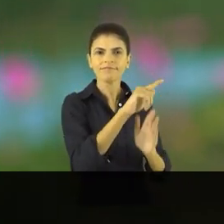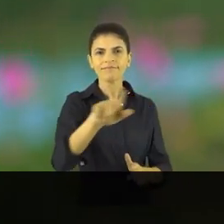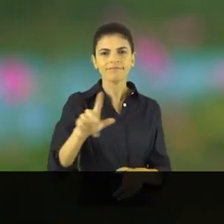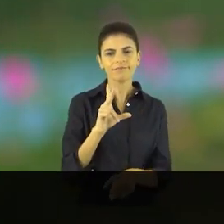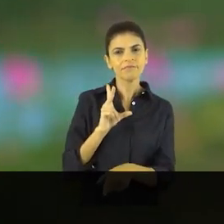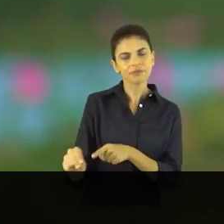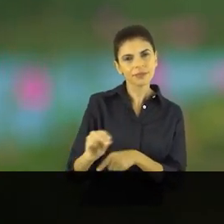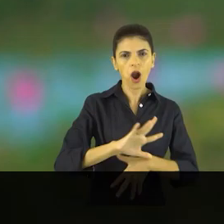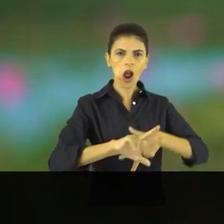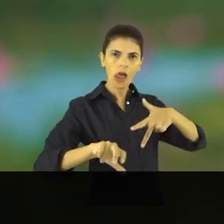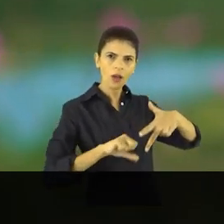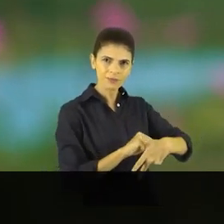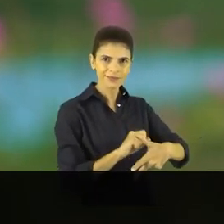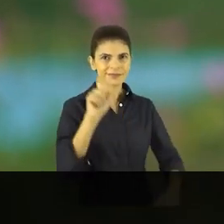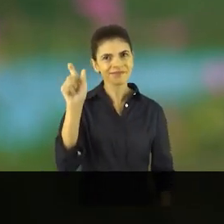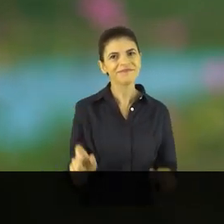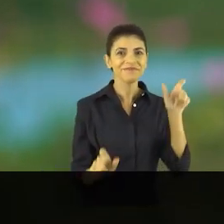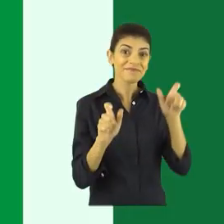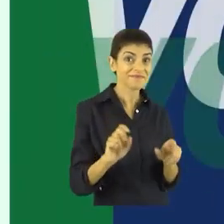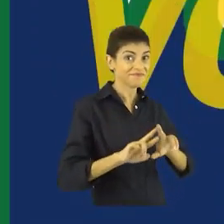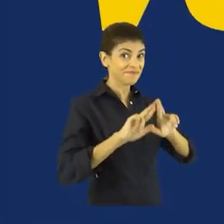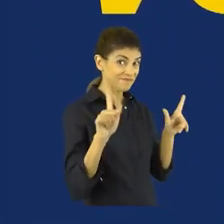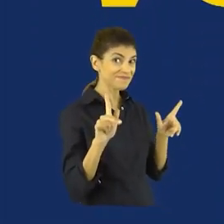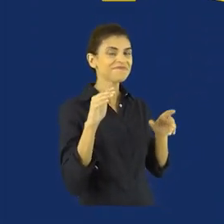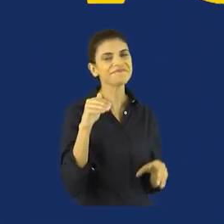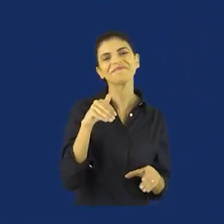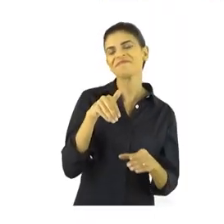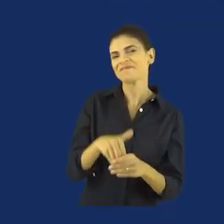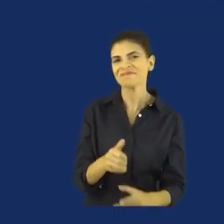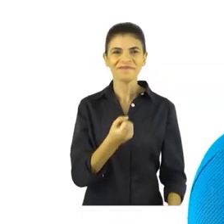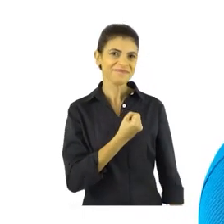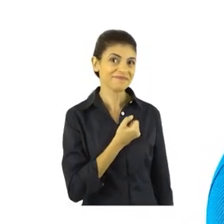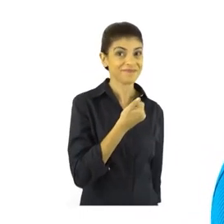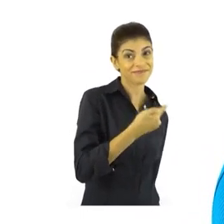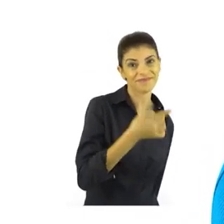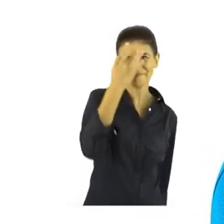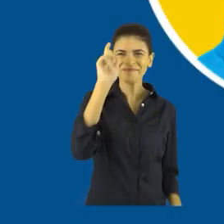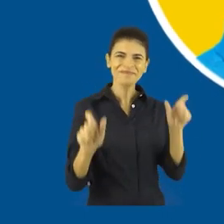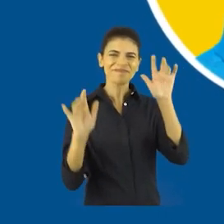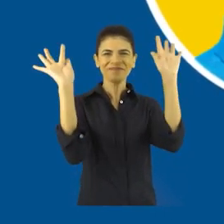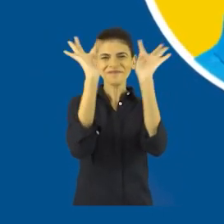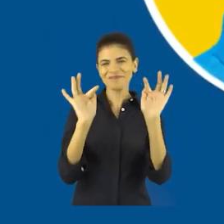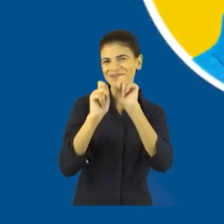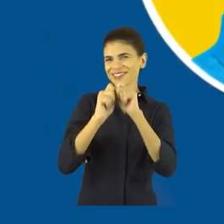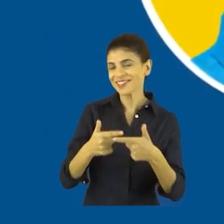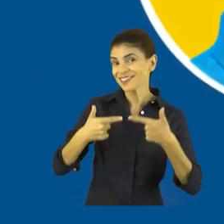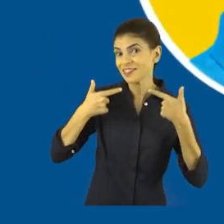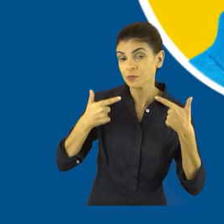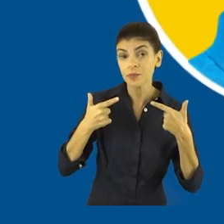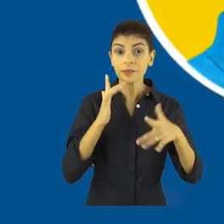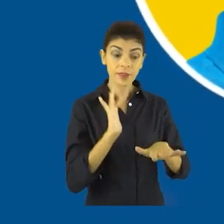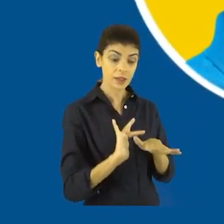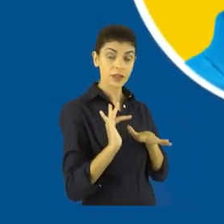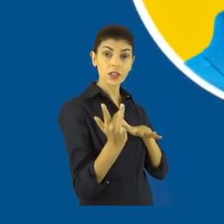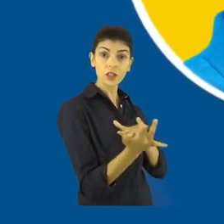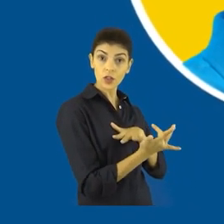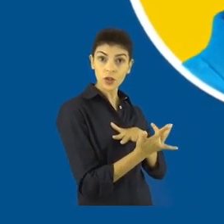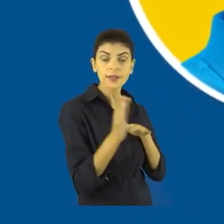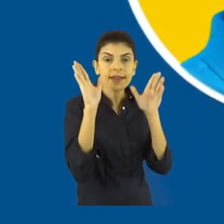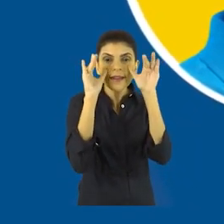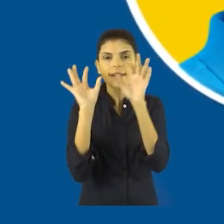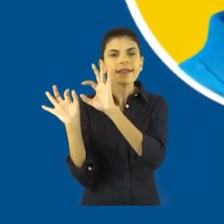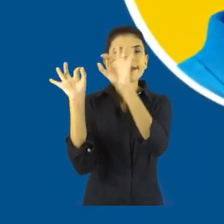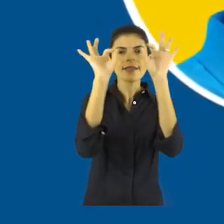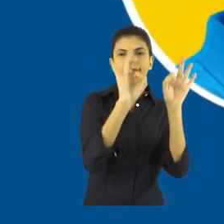voto consciente. Para mudar o rumo das coisas, é preciso ter compromisso com a honestidade. Vamos